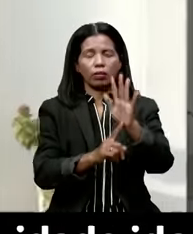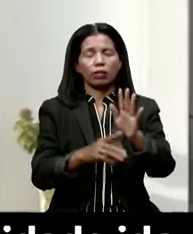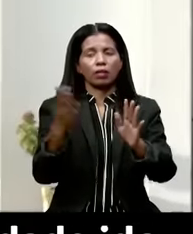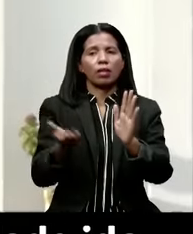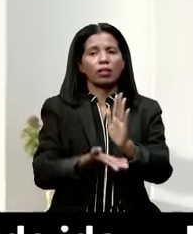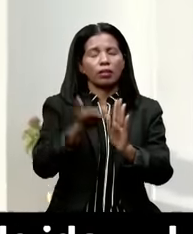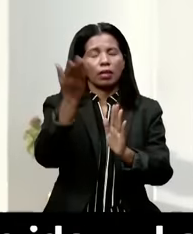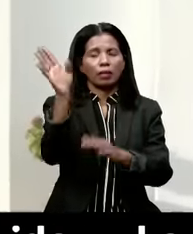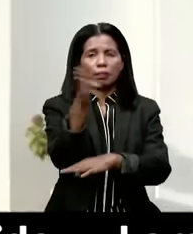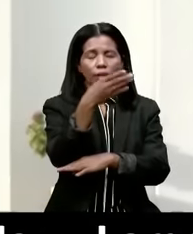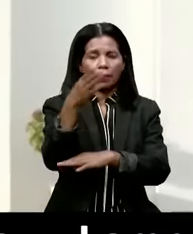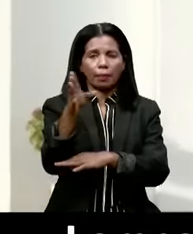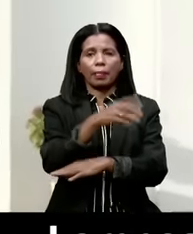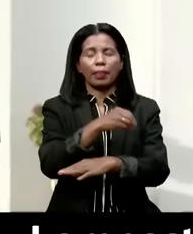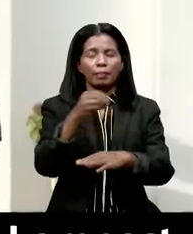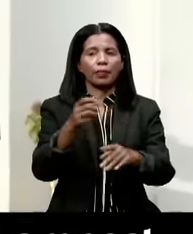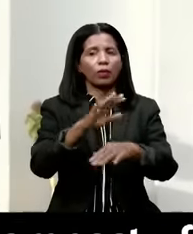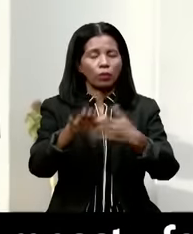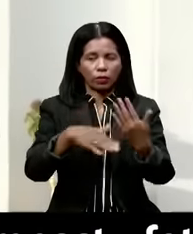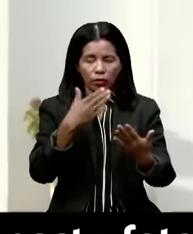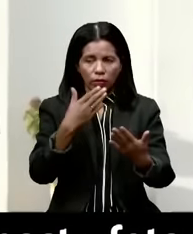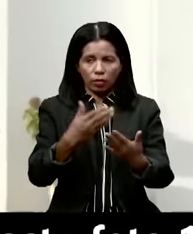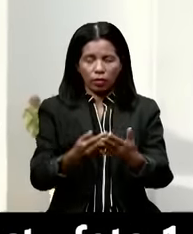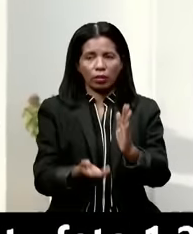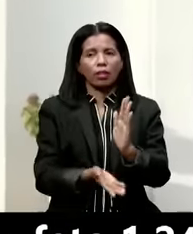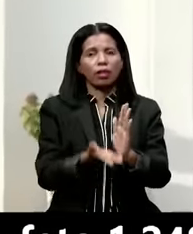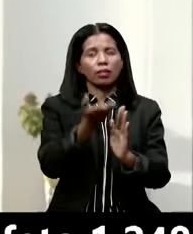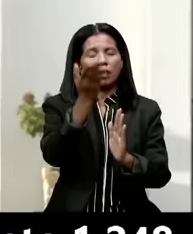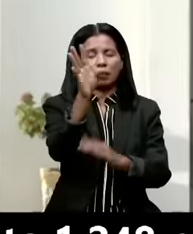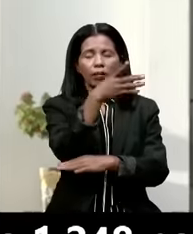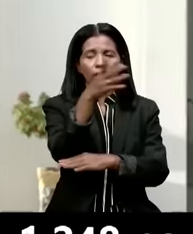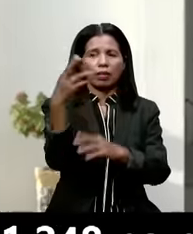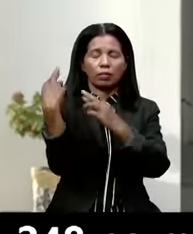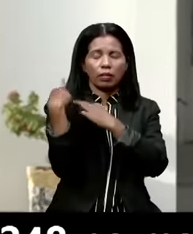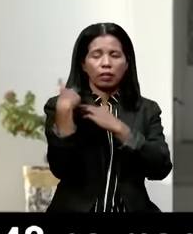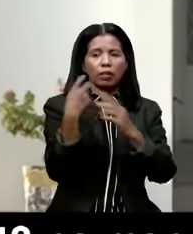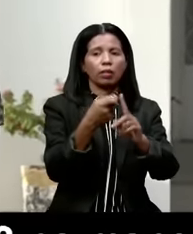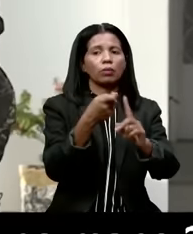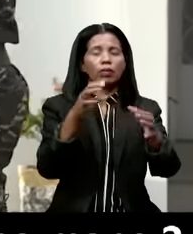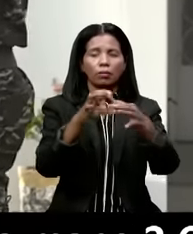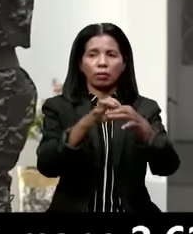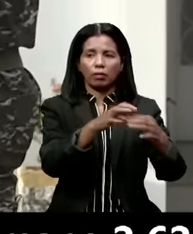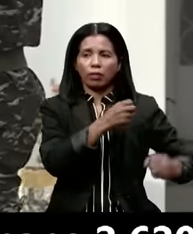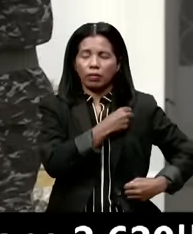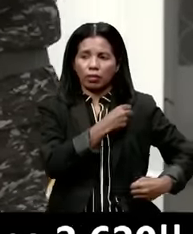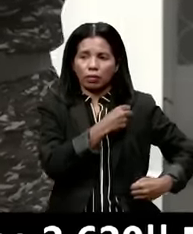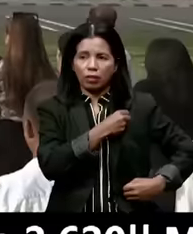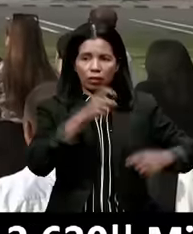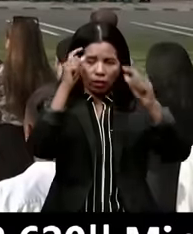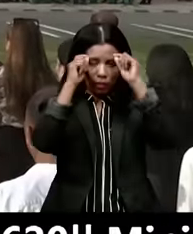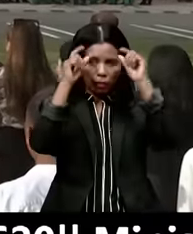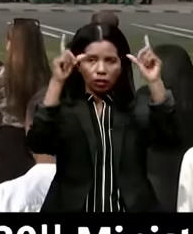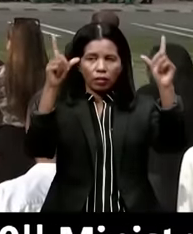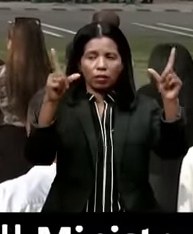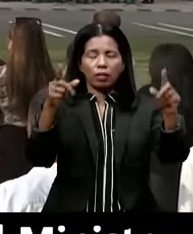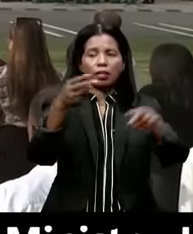Bandeira. Já foi em março a parada roto, corpo e Sar Bandeira, nebe responsável, russi membro falentir Força Defesa Timor-Leste, que